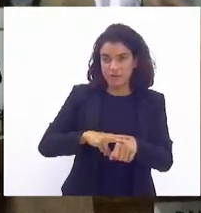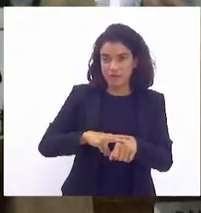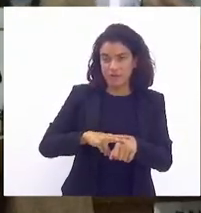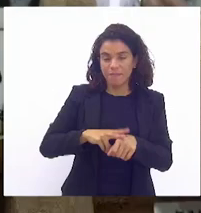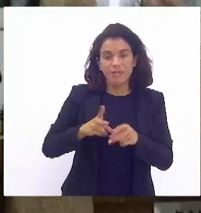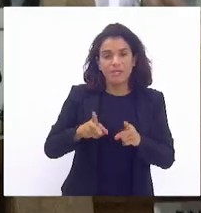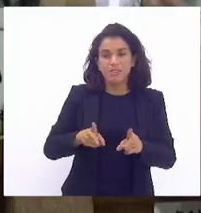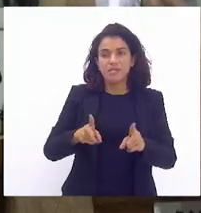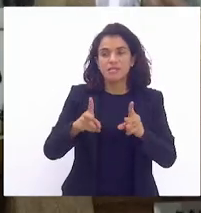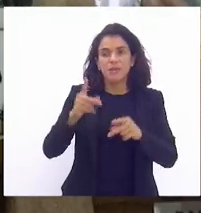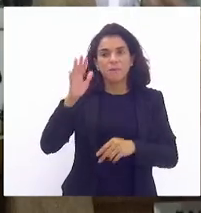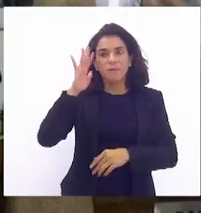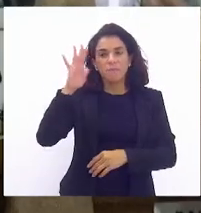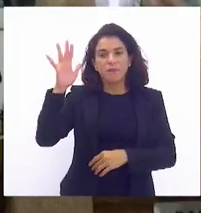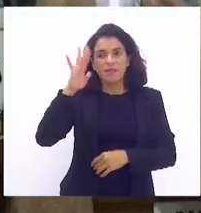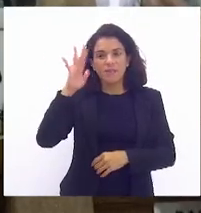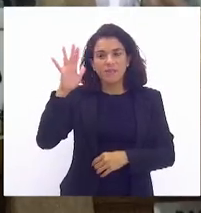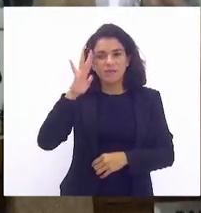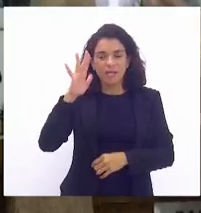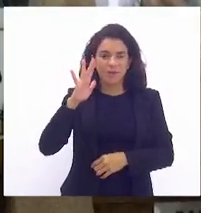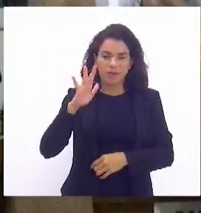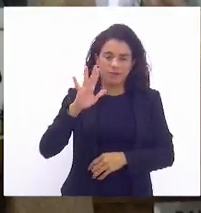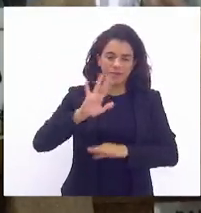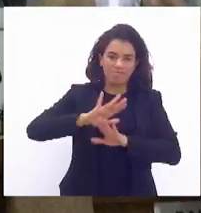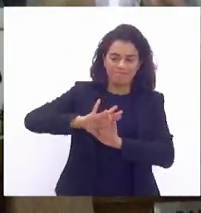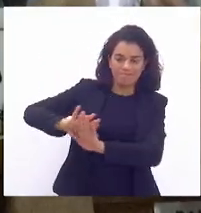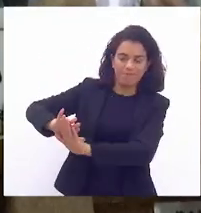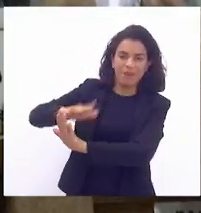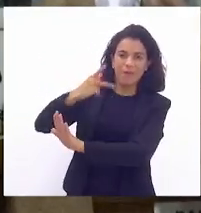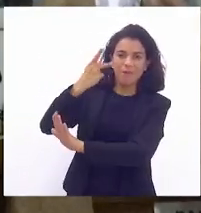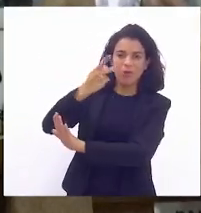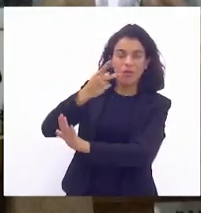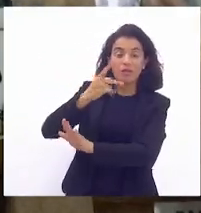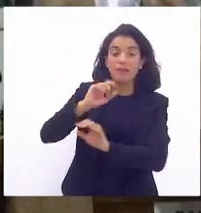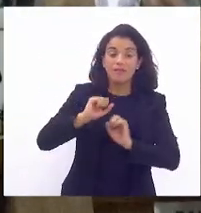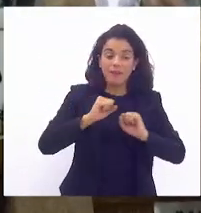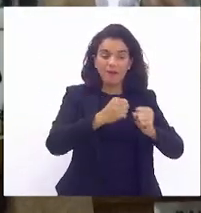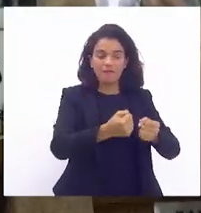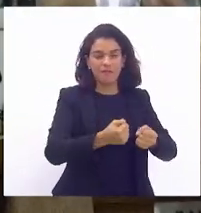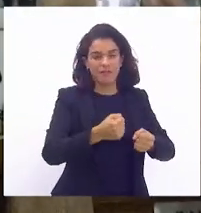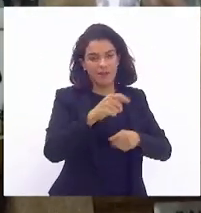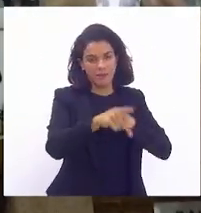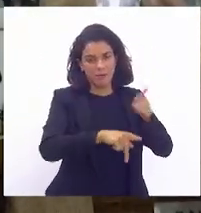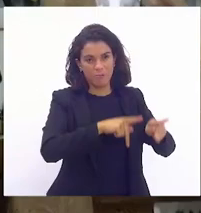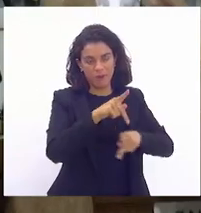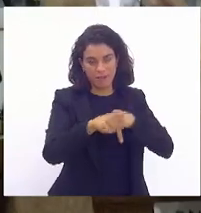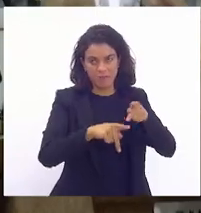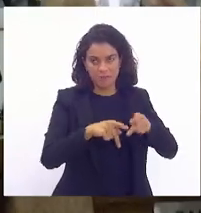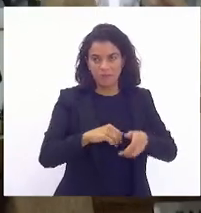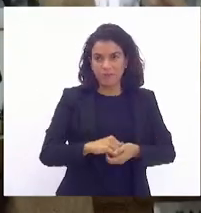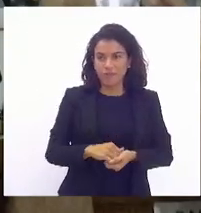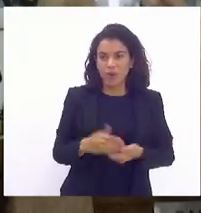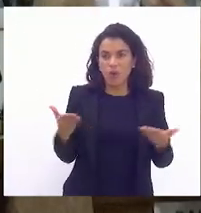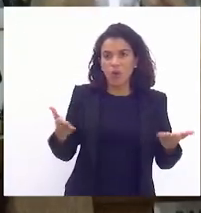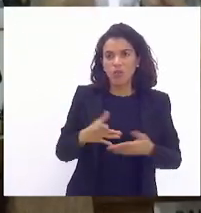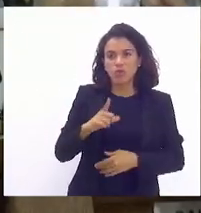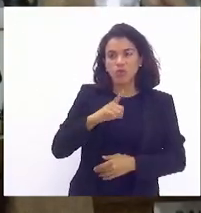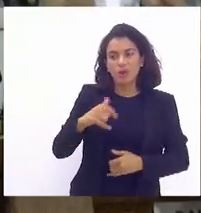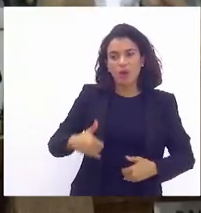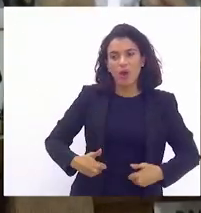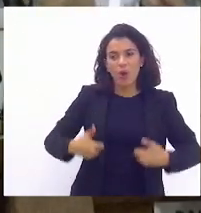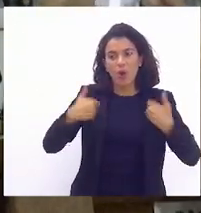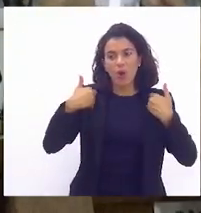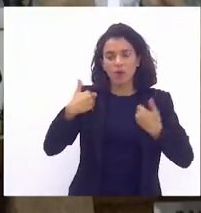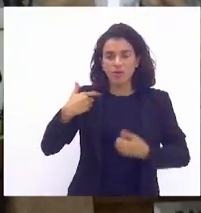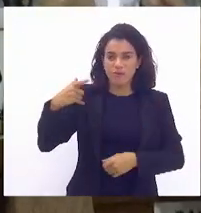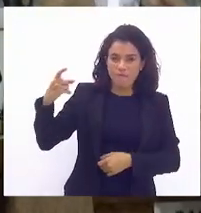sempre pensando em defender e fazer política, defendendo o interesse coletivo e o bem comum. Hoje eu tenho a honra e a oportunidade de